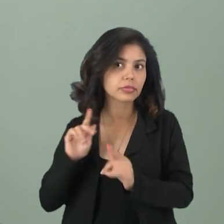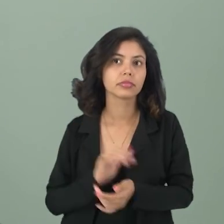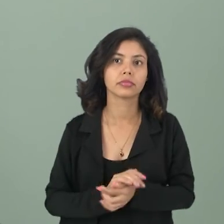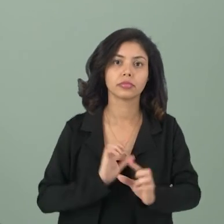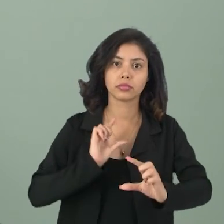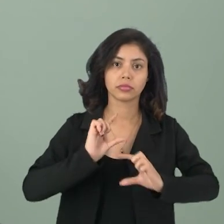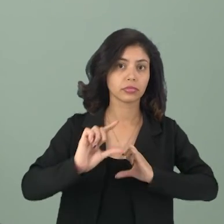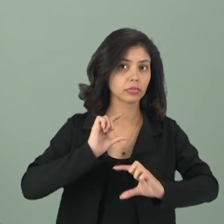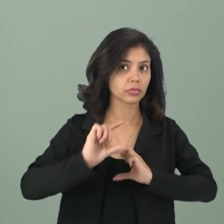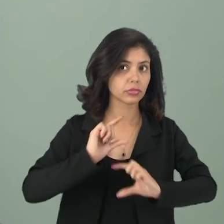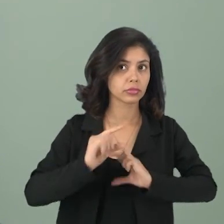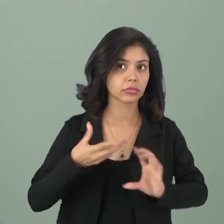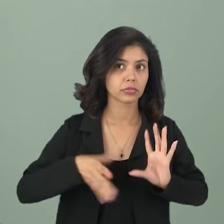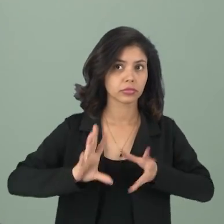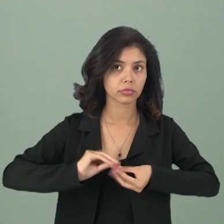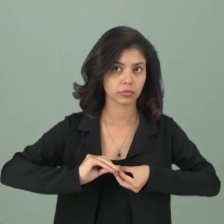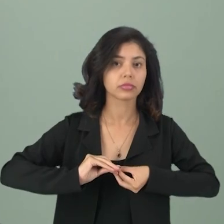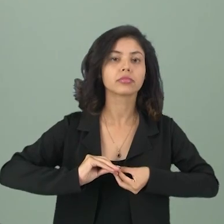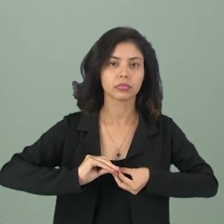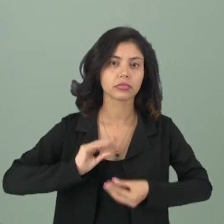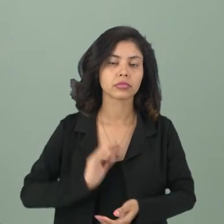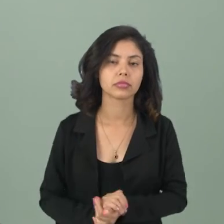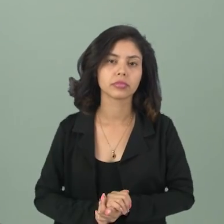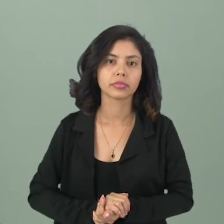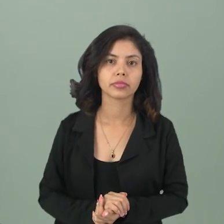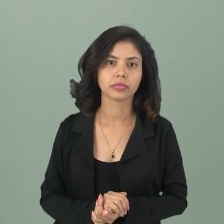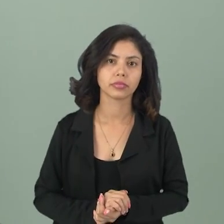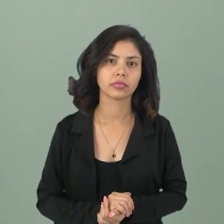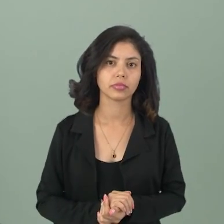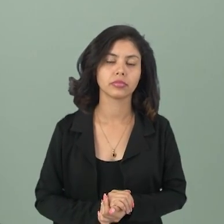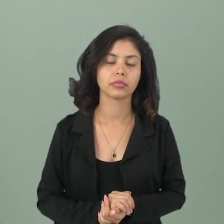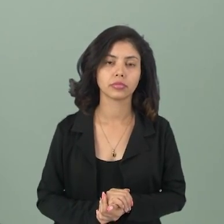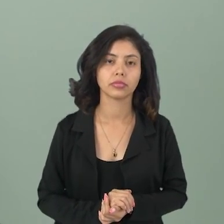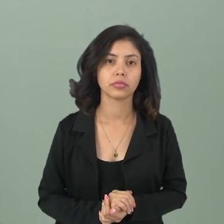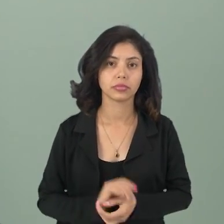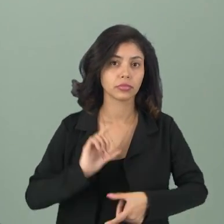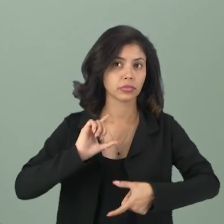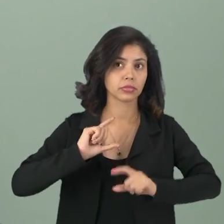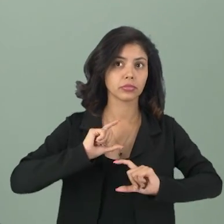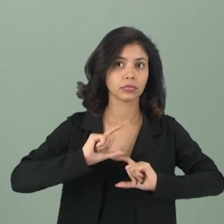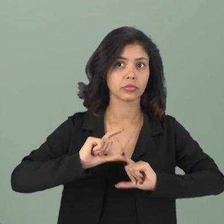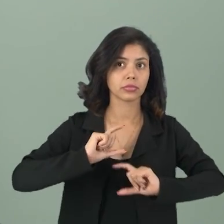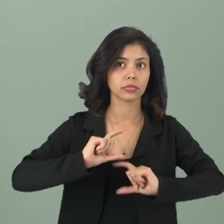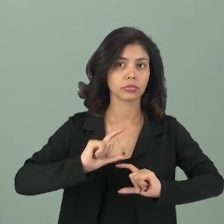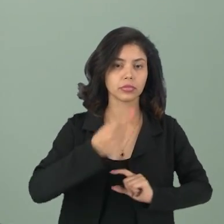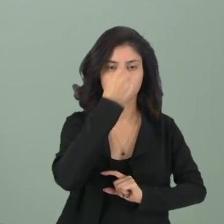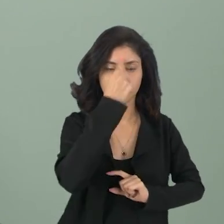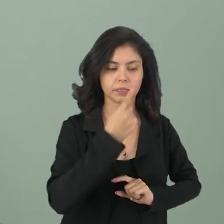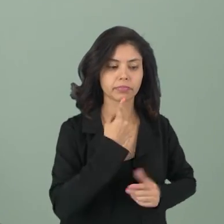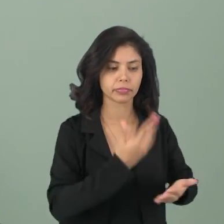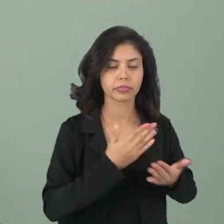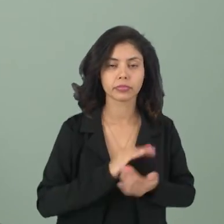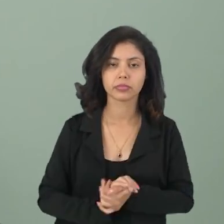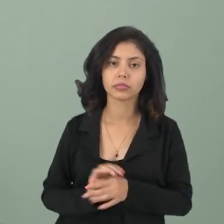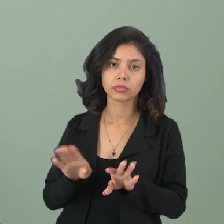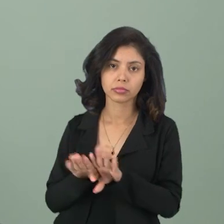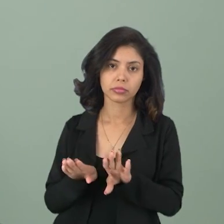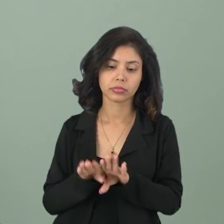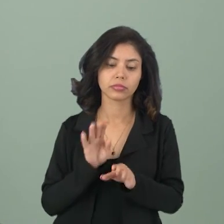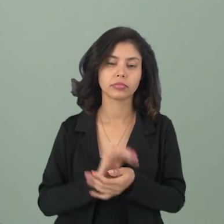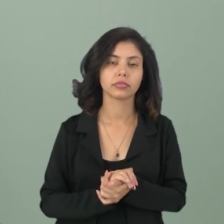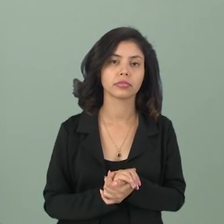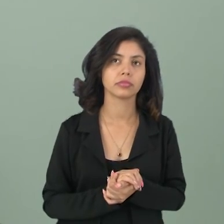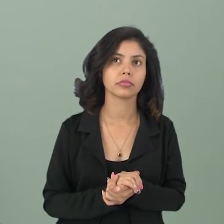super valoriza porque resume né não fica aquela leitura de pensa né e monóculo tem os elementos gráficos de imagem tão